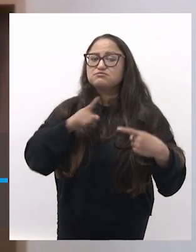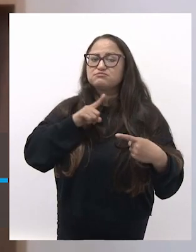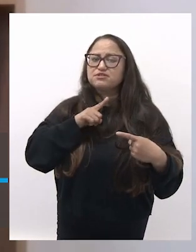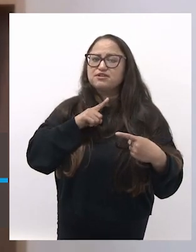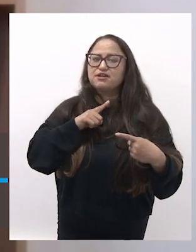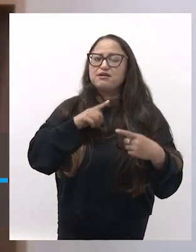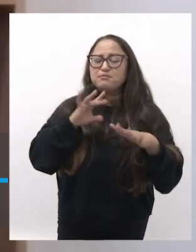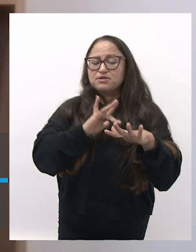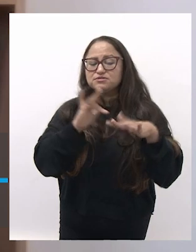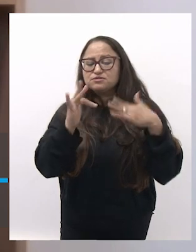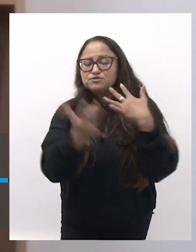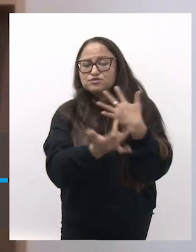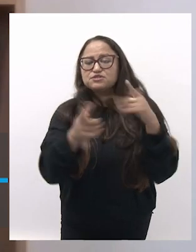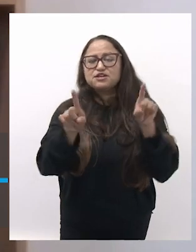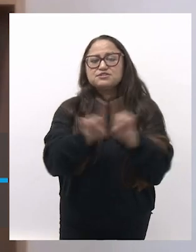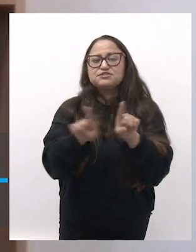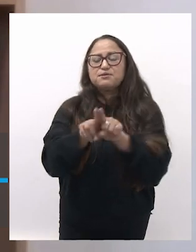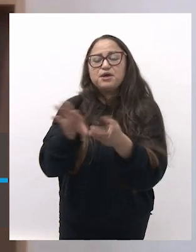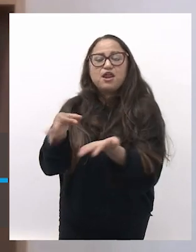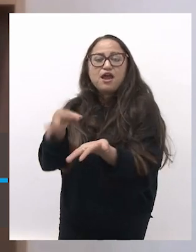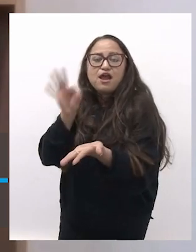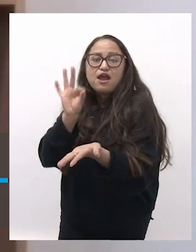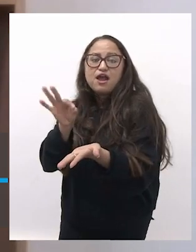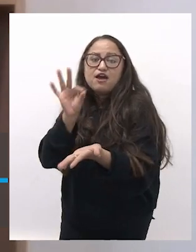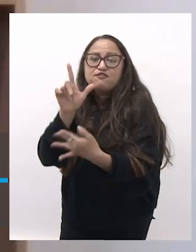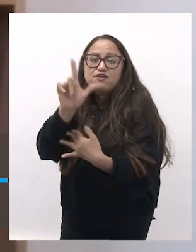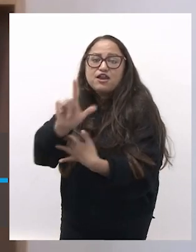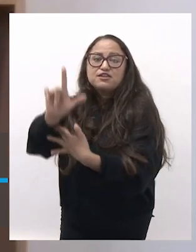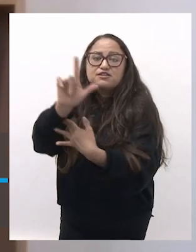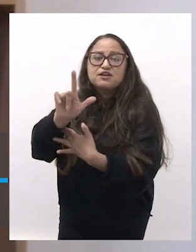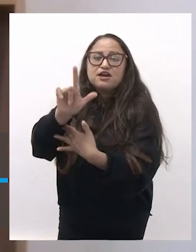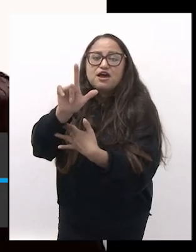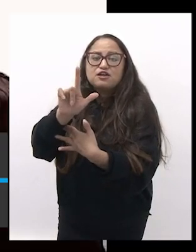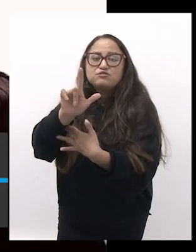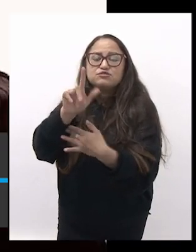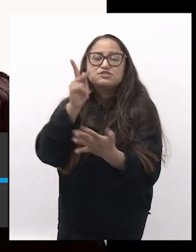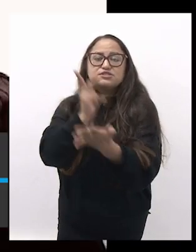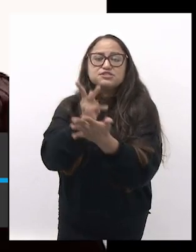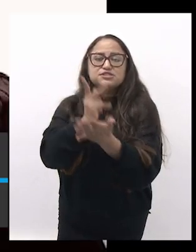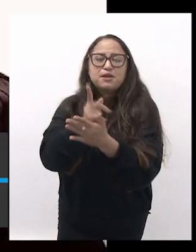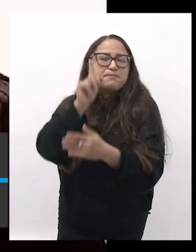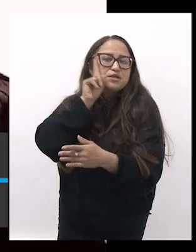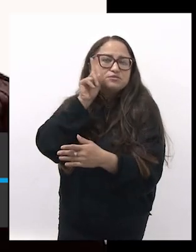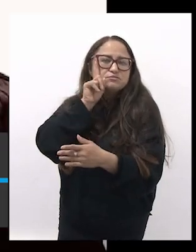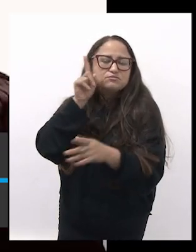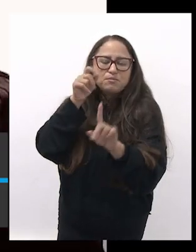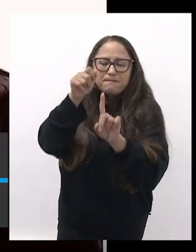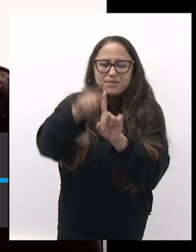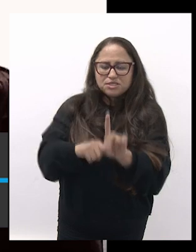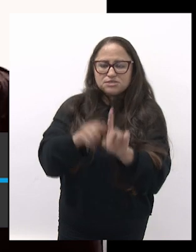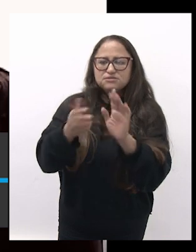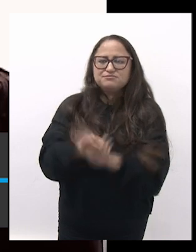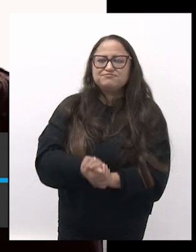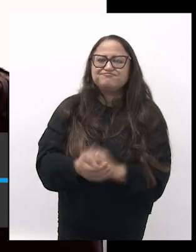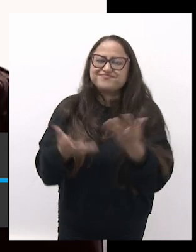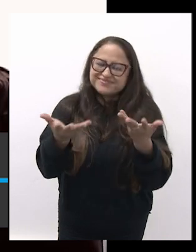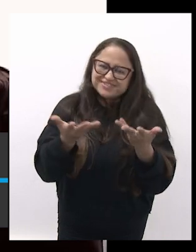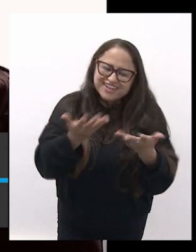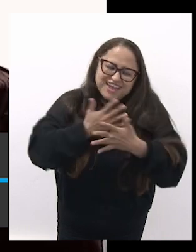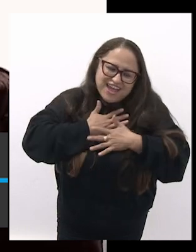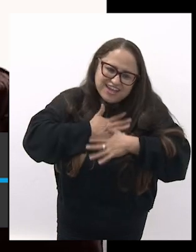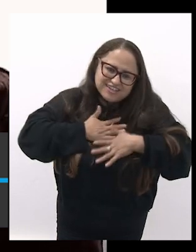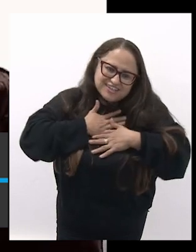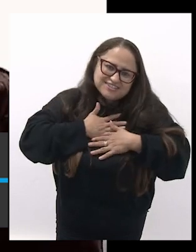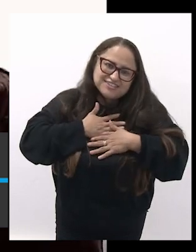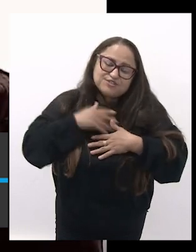redes sociais e no nosso café literário, que é o encontro mensal. Bom, a gente agradece mais uma vez e eu